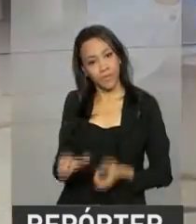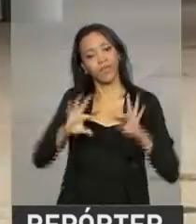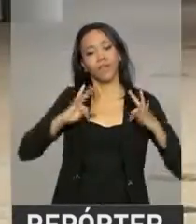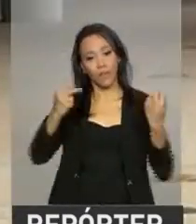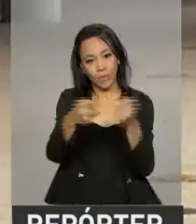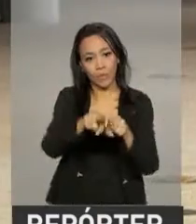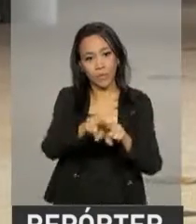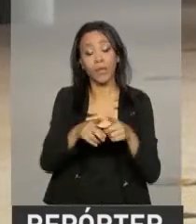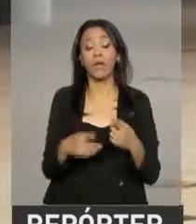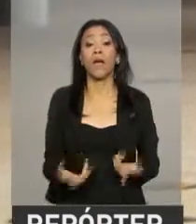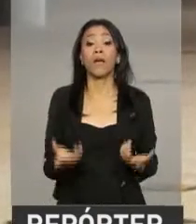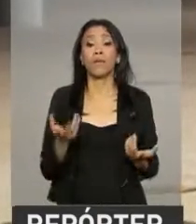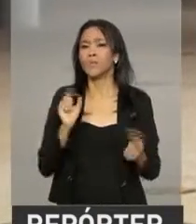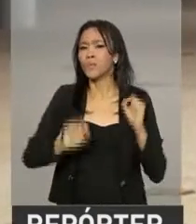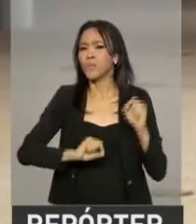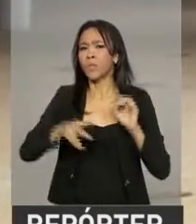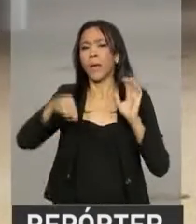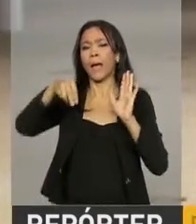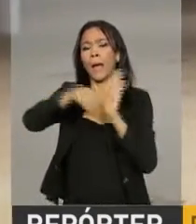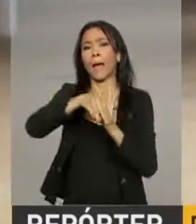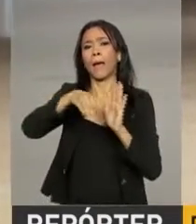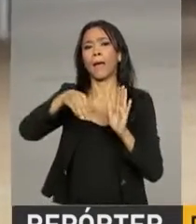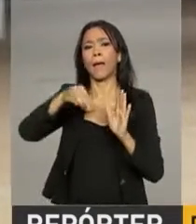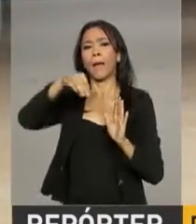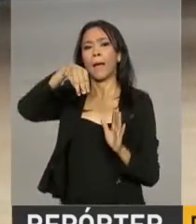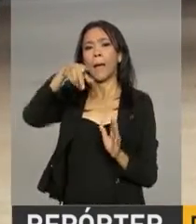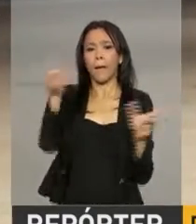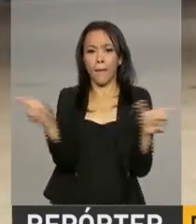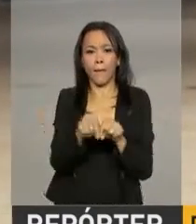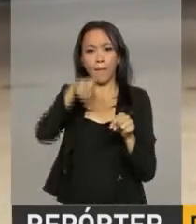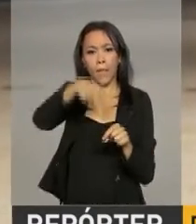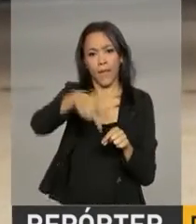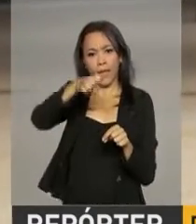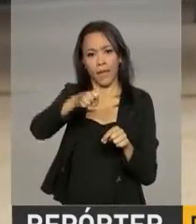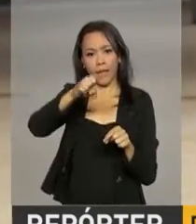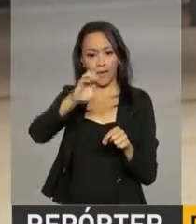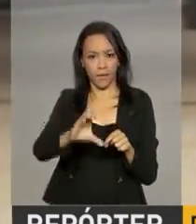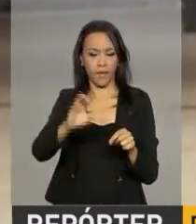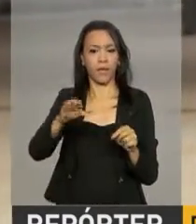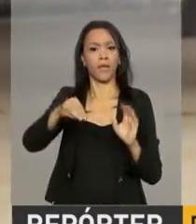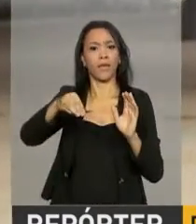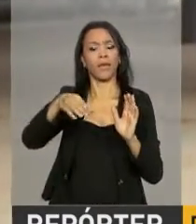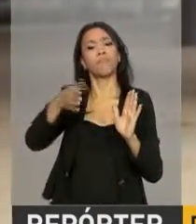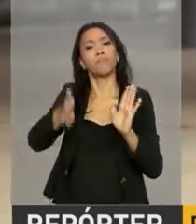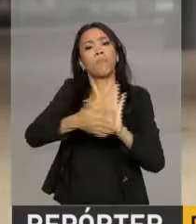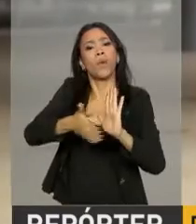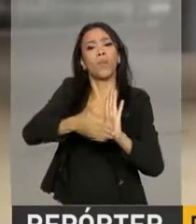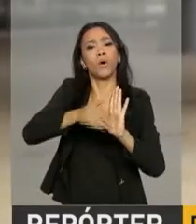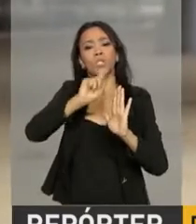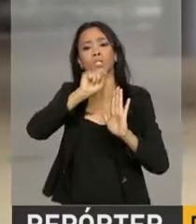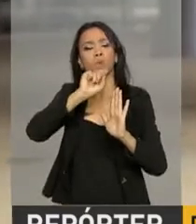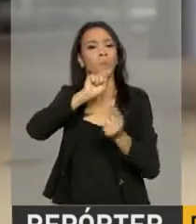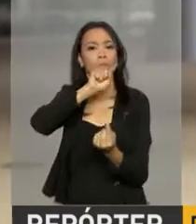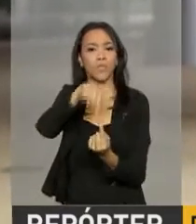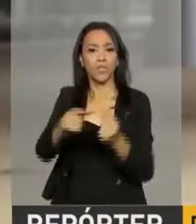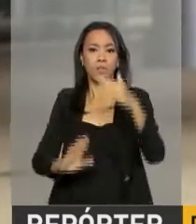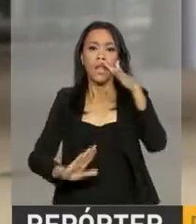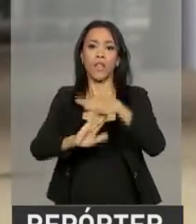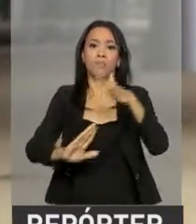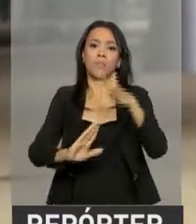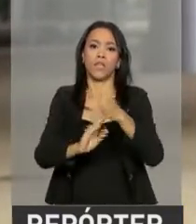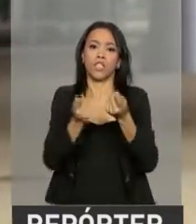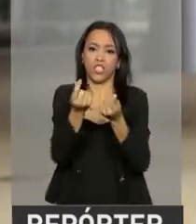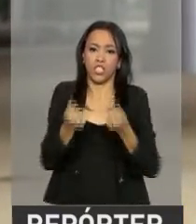todos. Renata, sobre a PEC 241, que é essa proposta de emenda à Constituição que você mencionou, que coloca um teto para o aumento dos